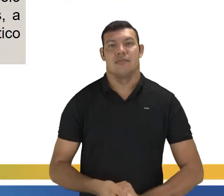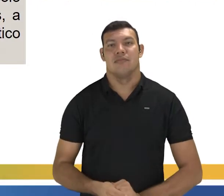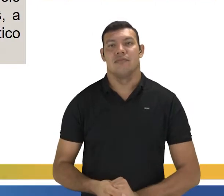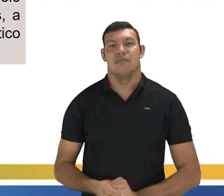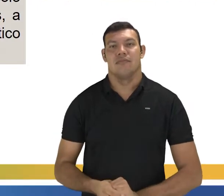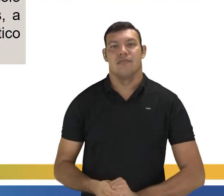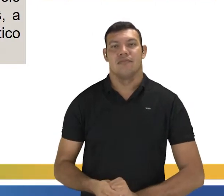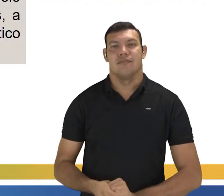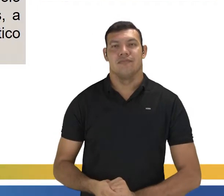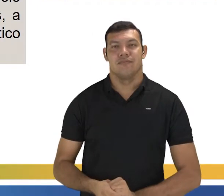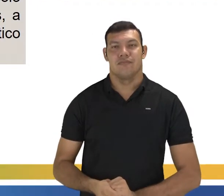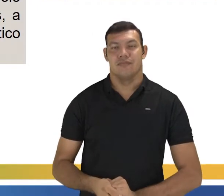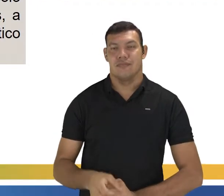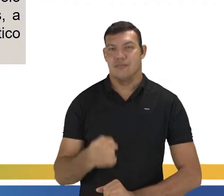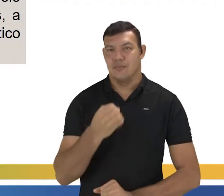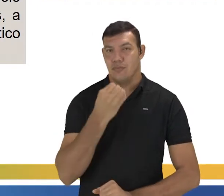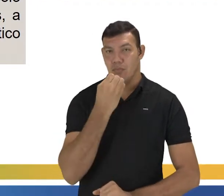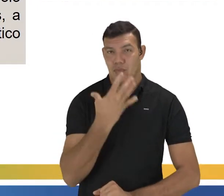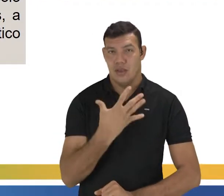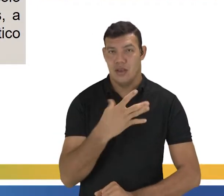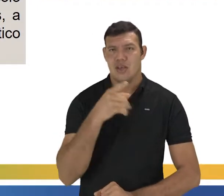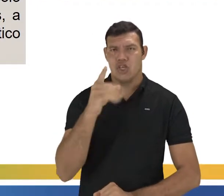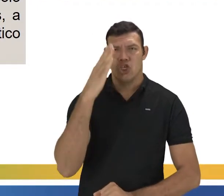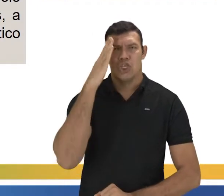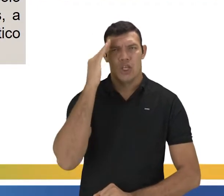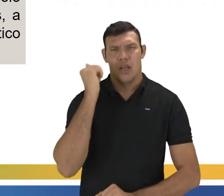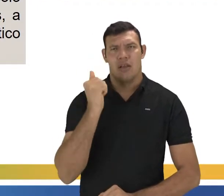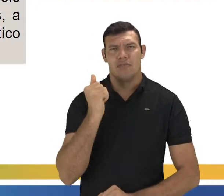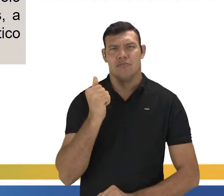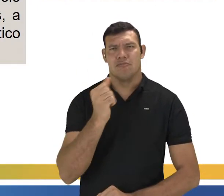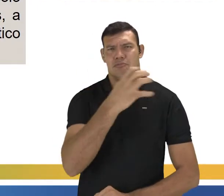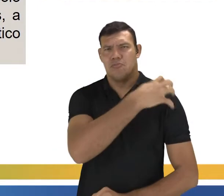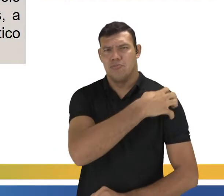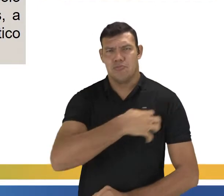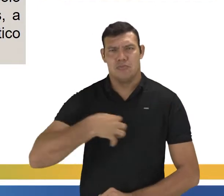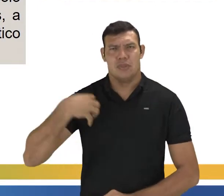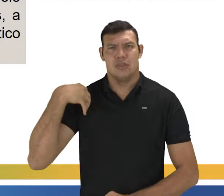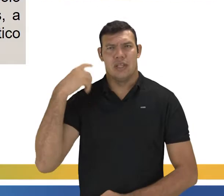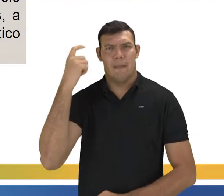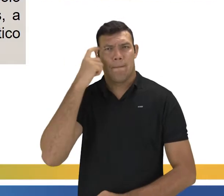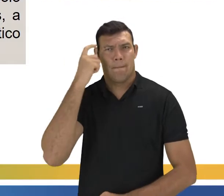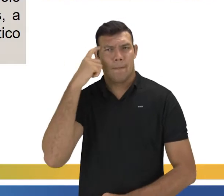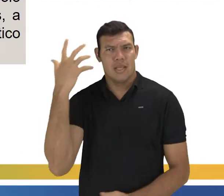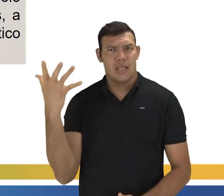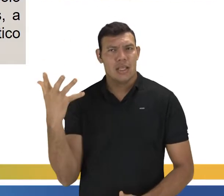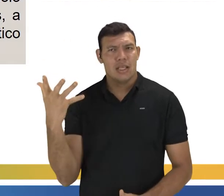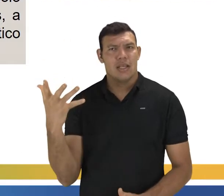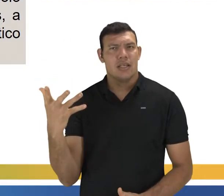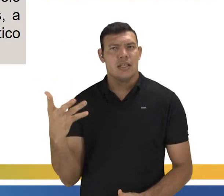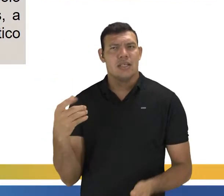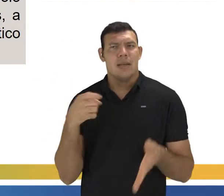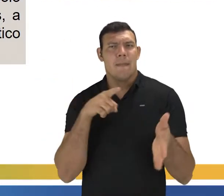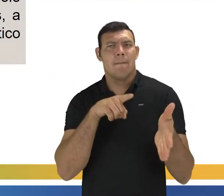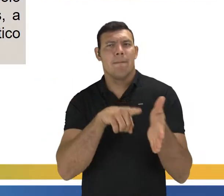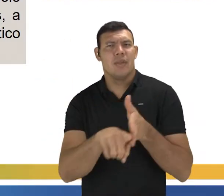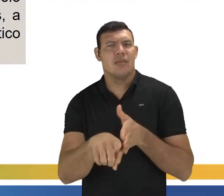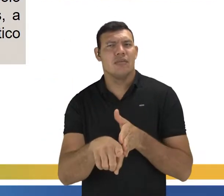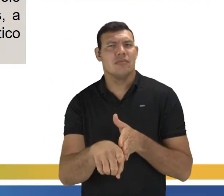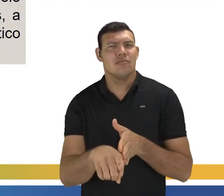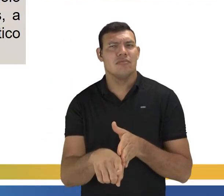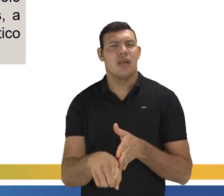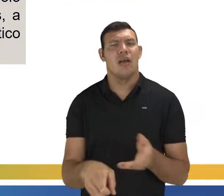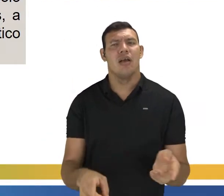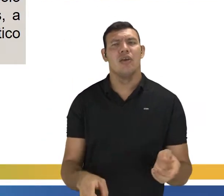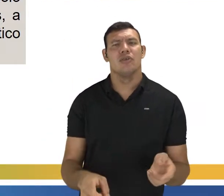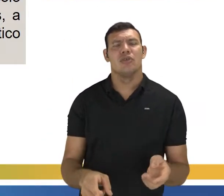então bem agora que você já sabe o que pensava aristóteles sobre o movimento então se fosse perguntado a esse pensador grego